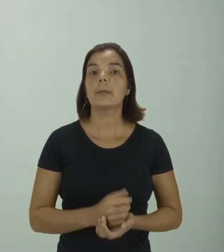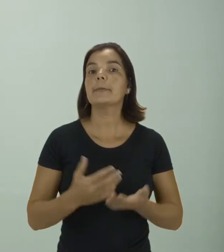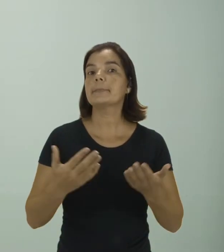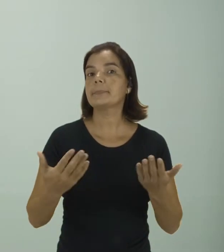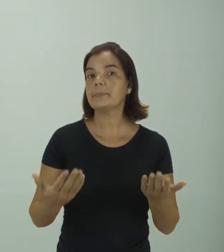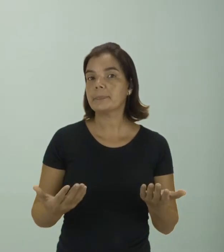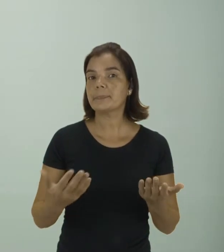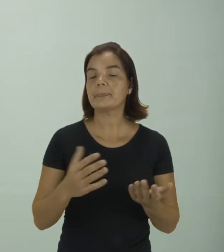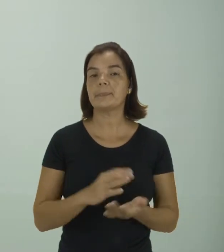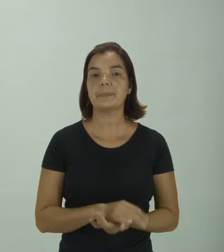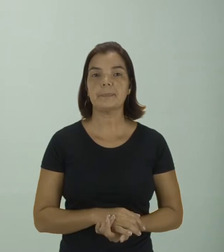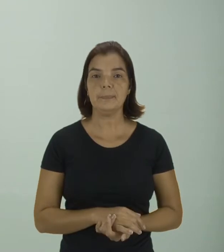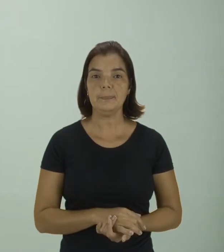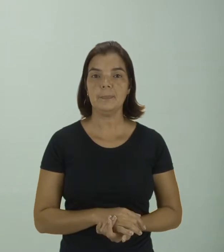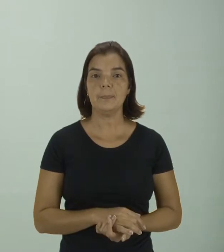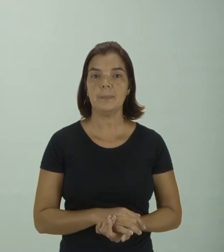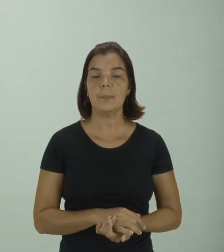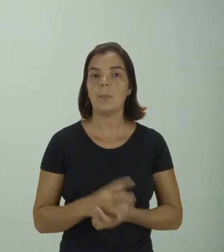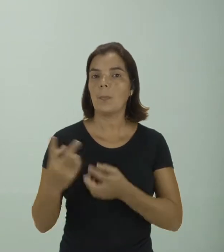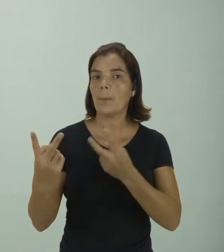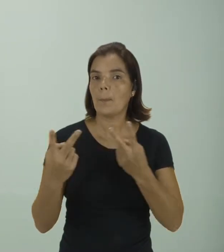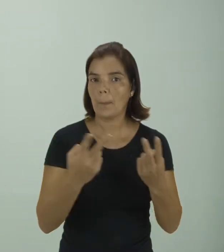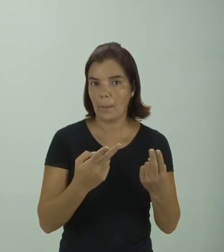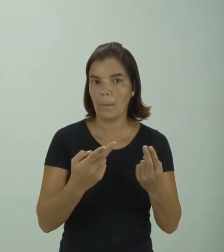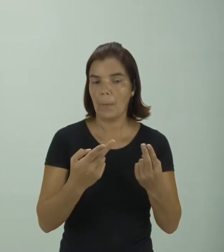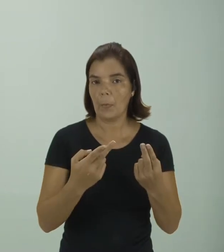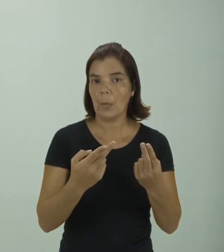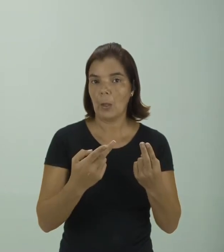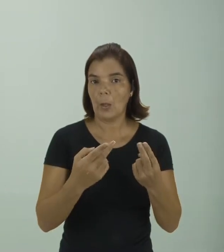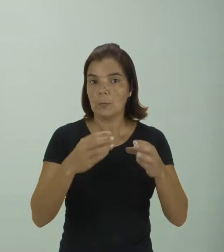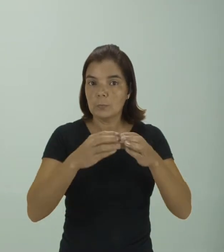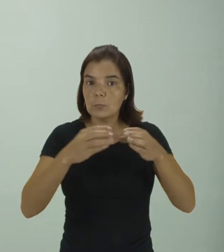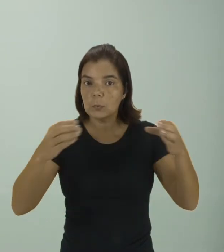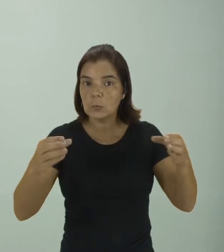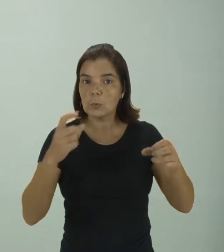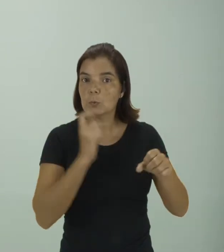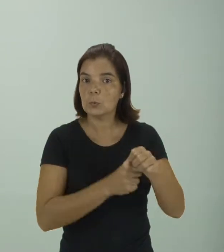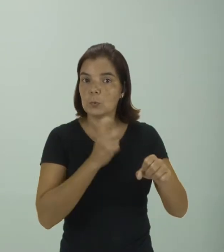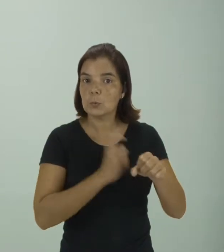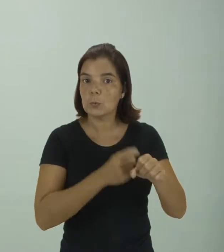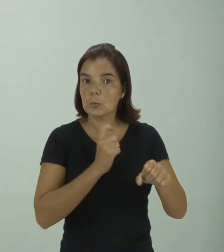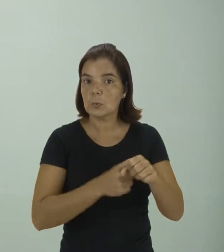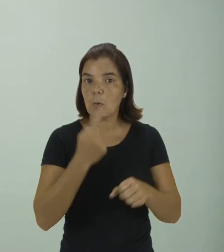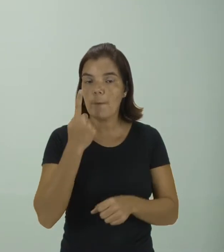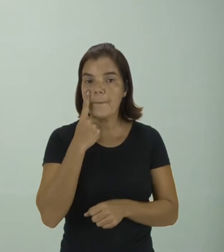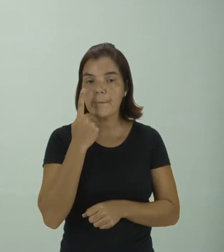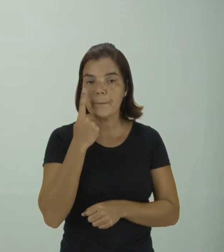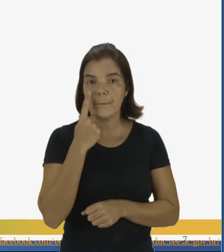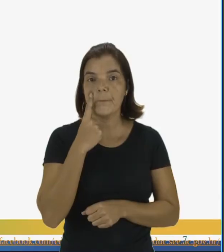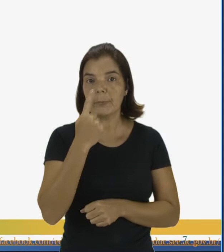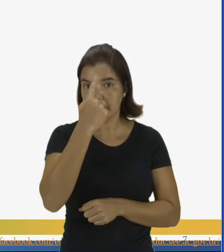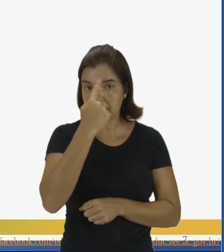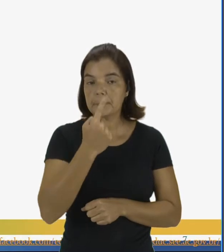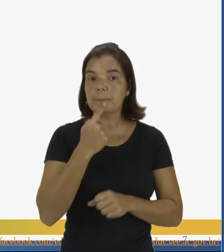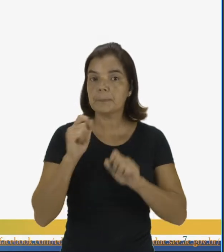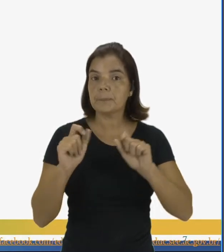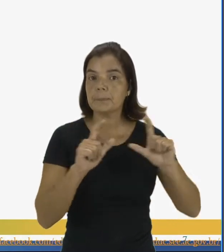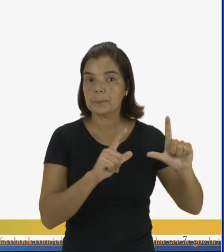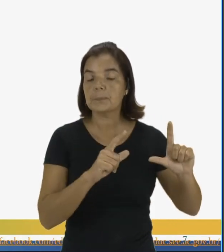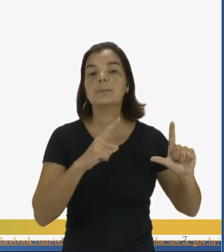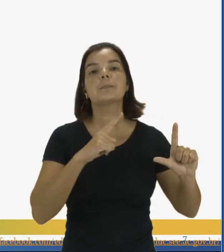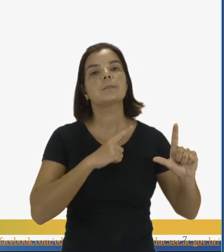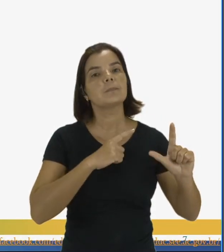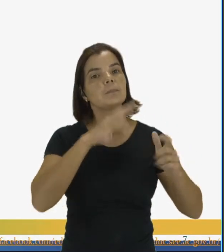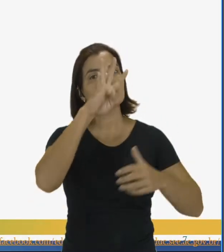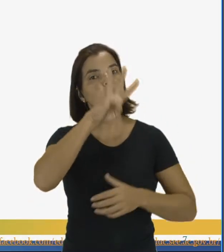pessoal, da mesma maneira que foi trabalhado na dilatação dos sólidos, eu quero que vocês confiram aqui comigo na imagem, existe